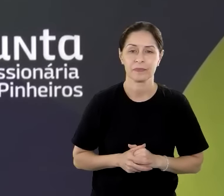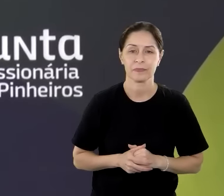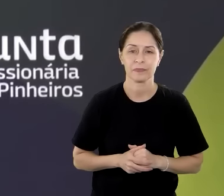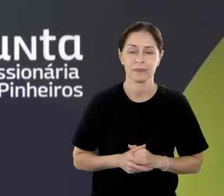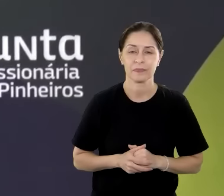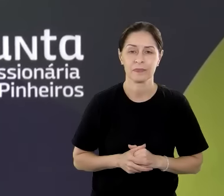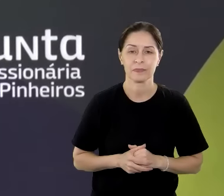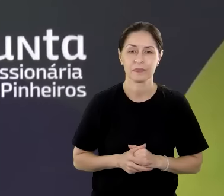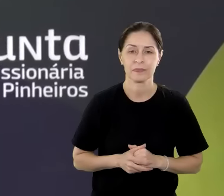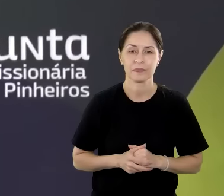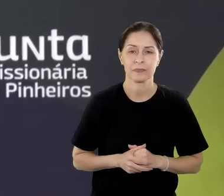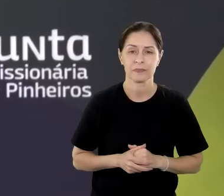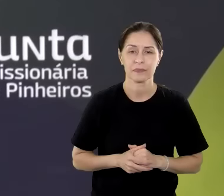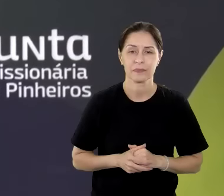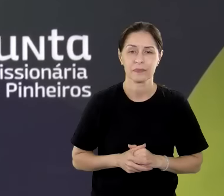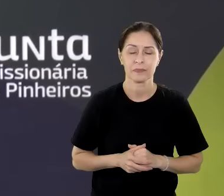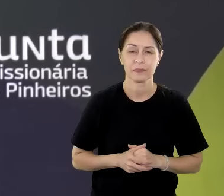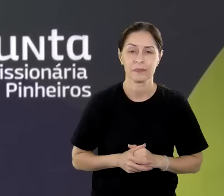muitos.